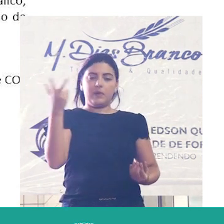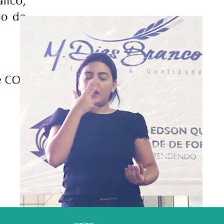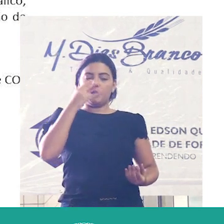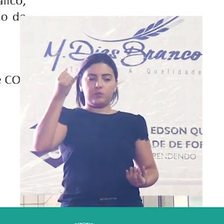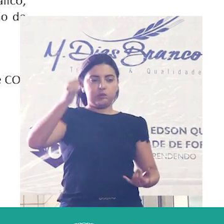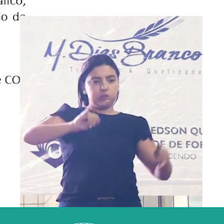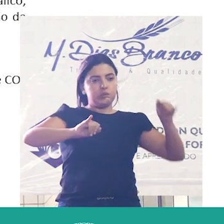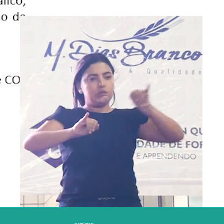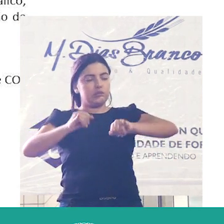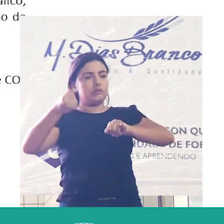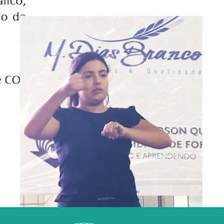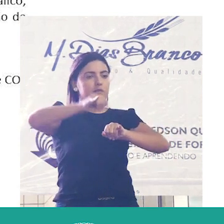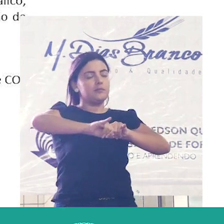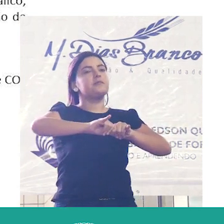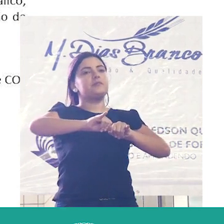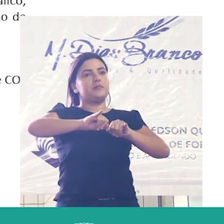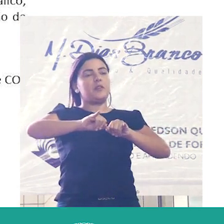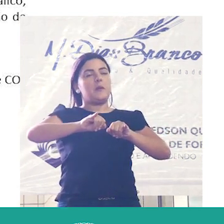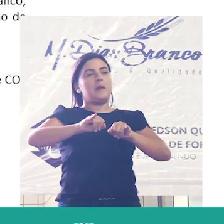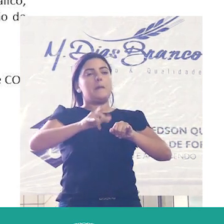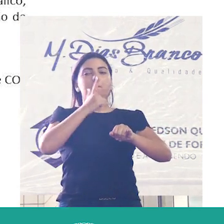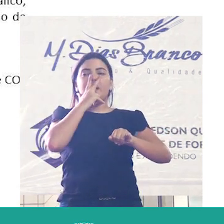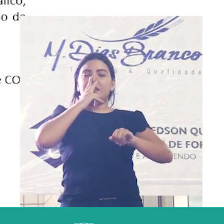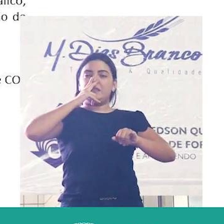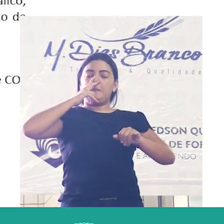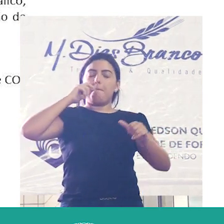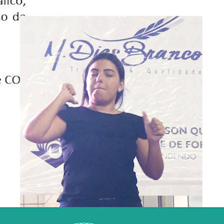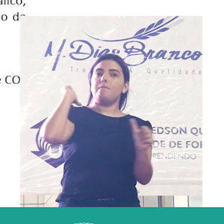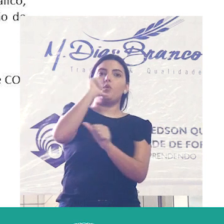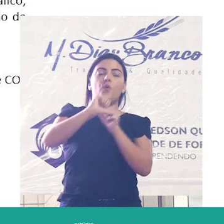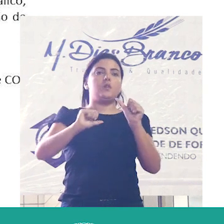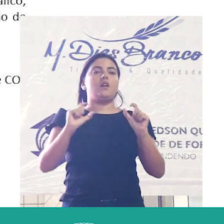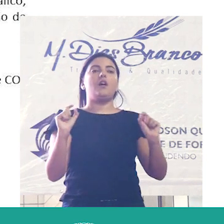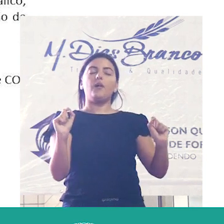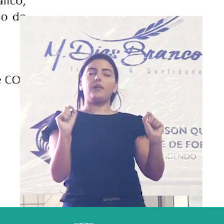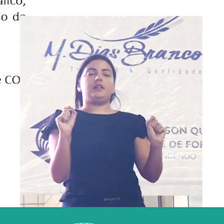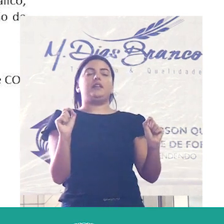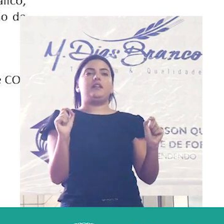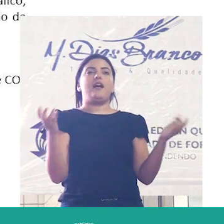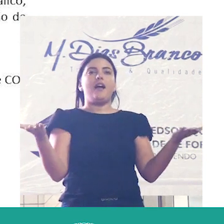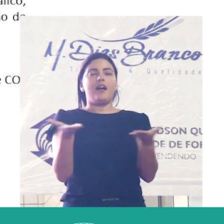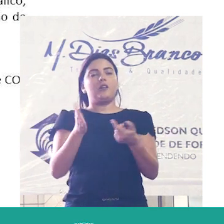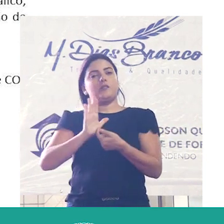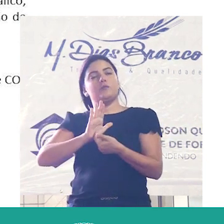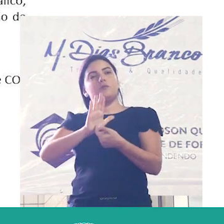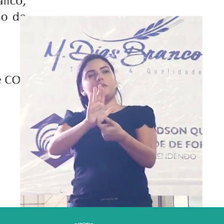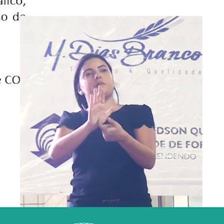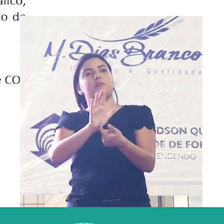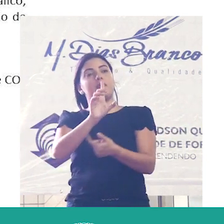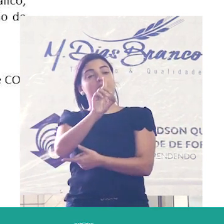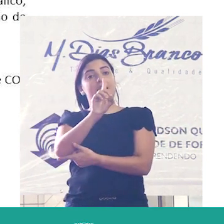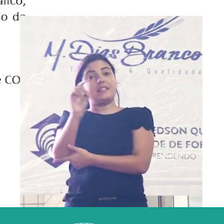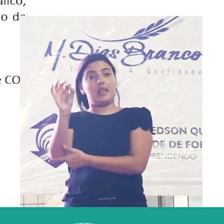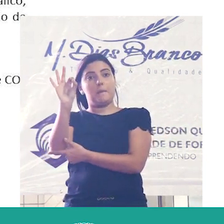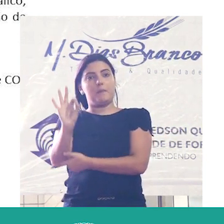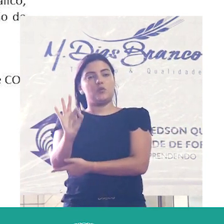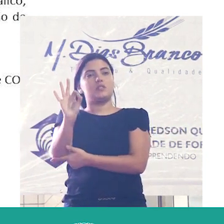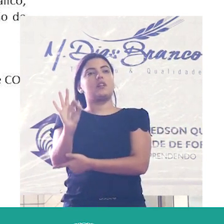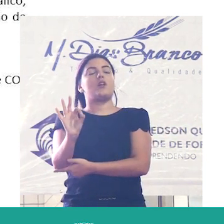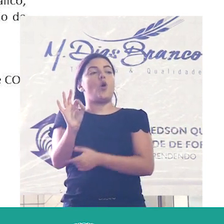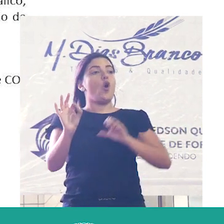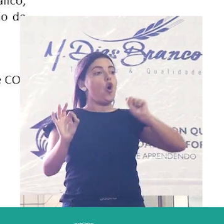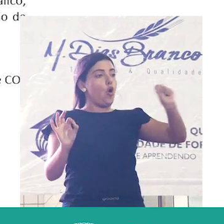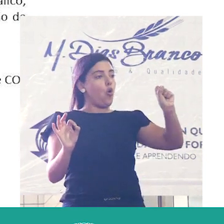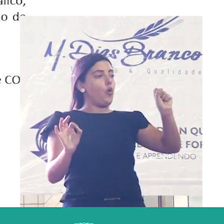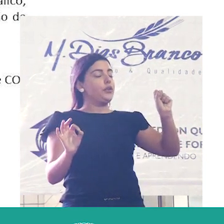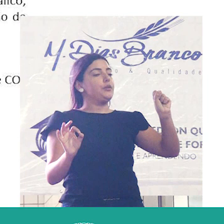defeitos, dando origem à propriedade magnética do material. Considerando o processo descrito com um rendimento de 100%, 8 gramas